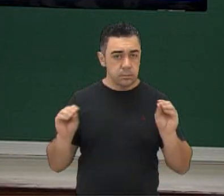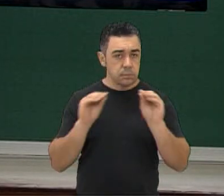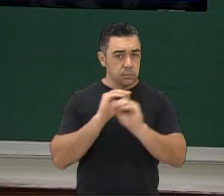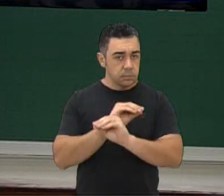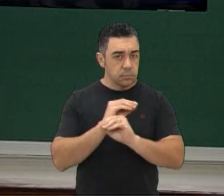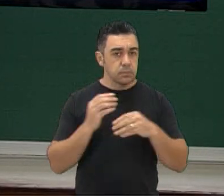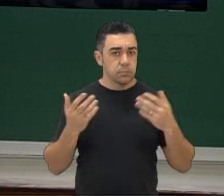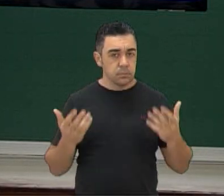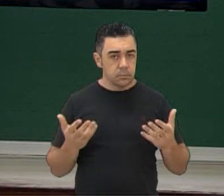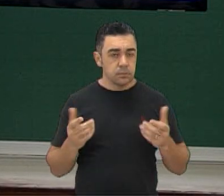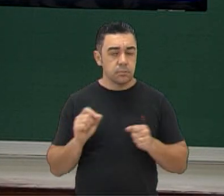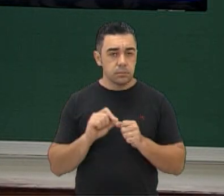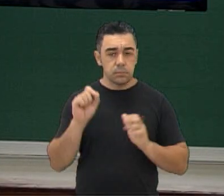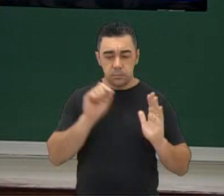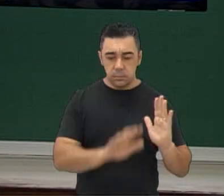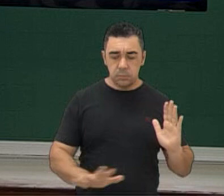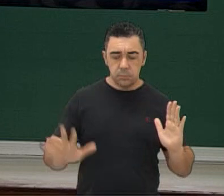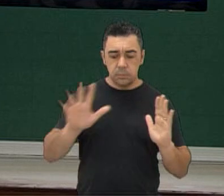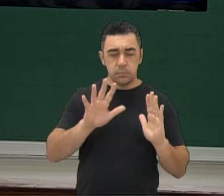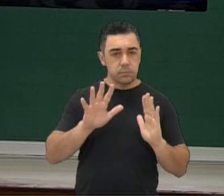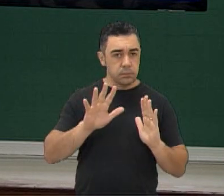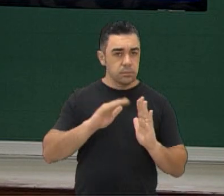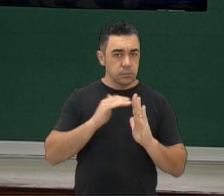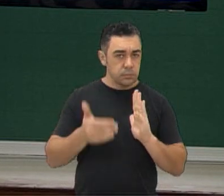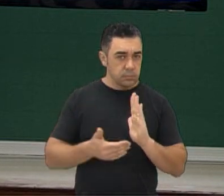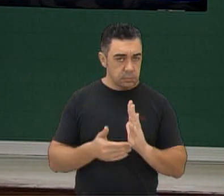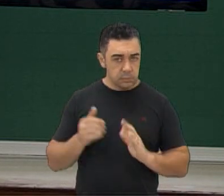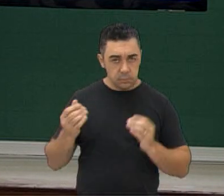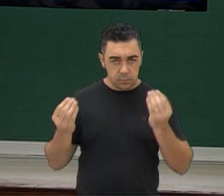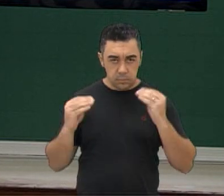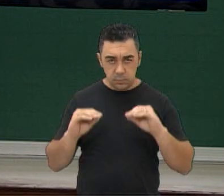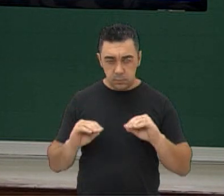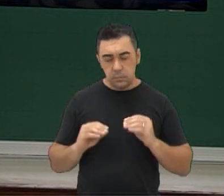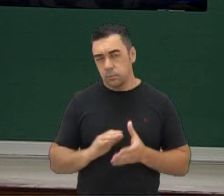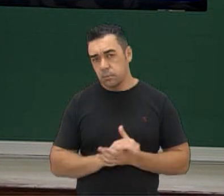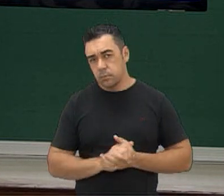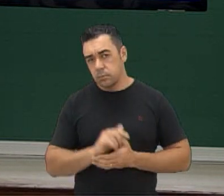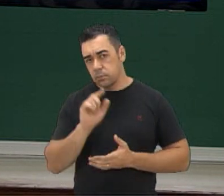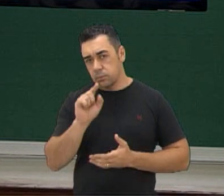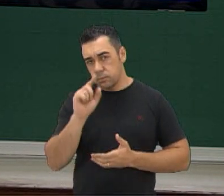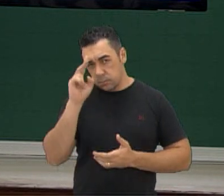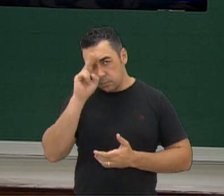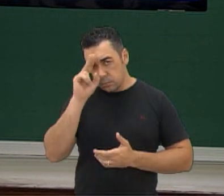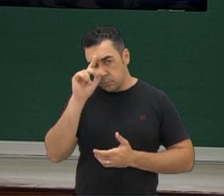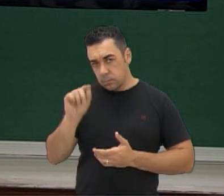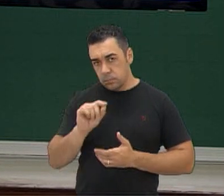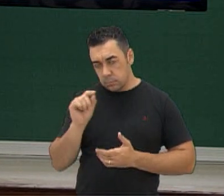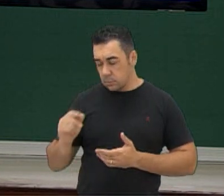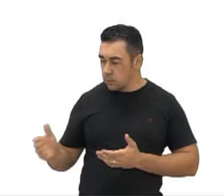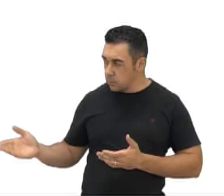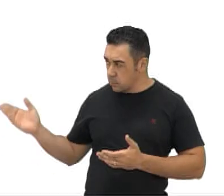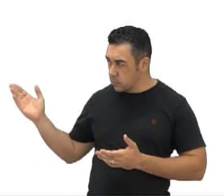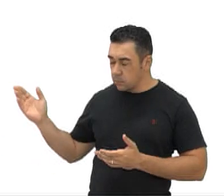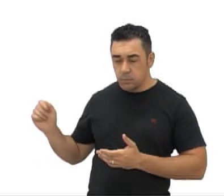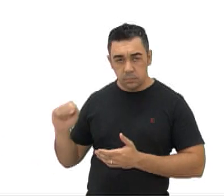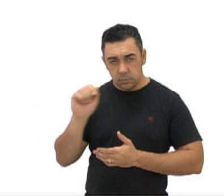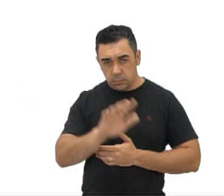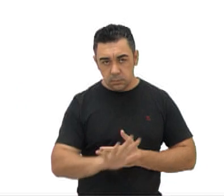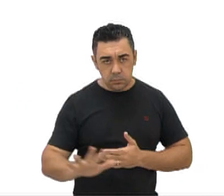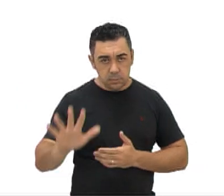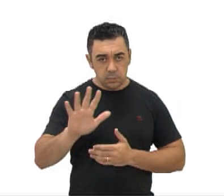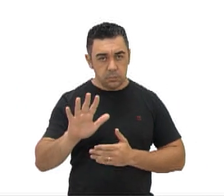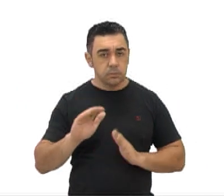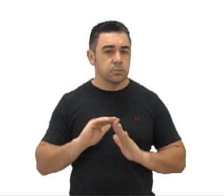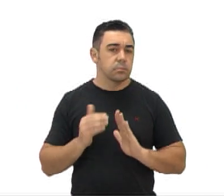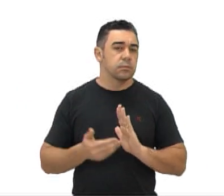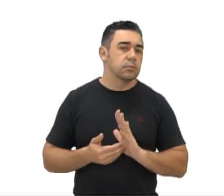que represente a área total da figura abaixo. Então, lembre-se que a representação da área total, você